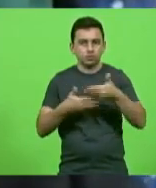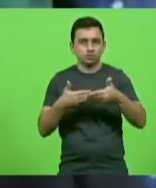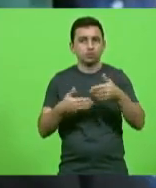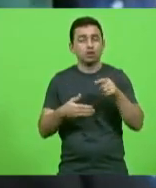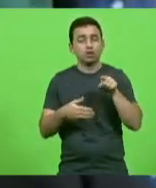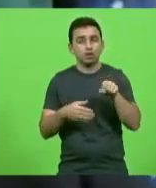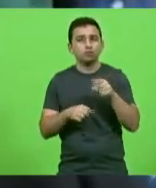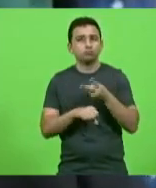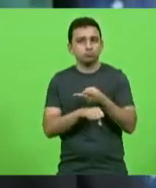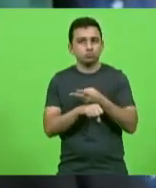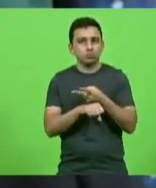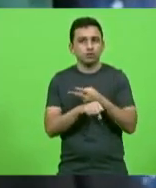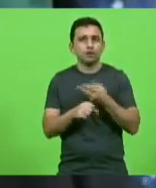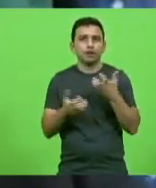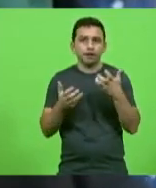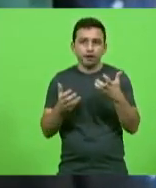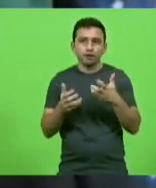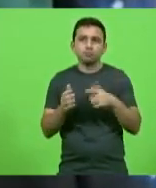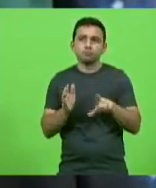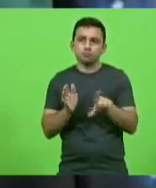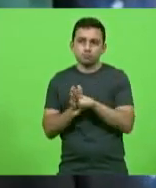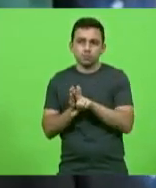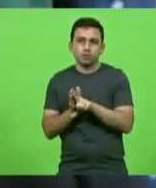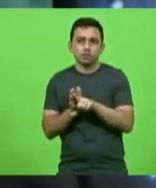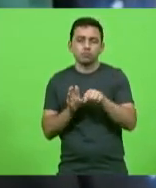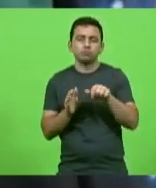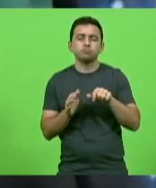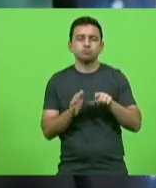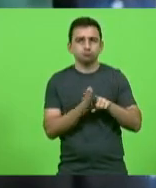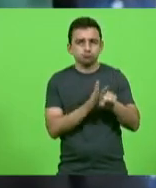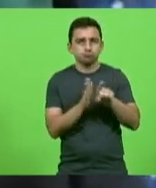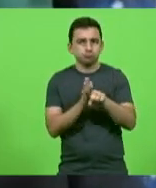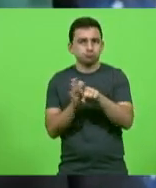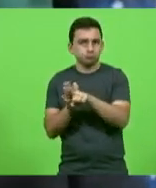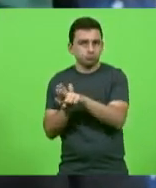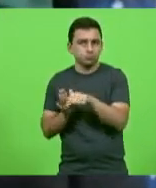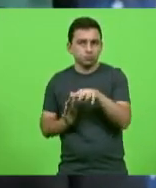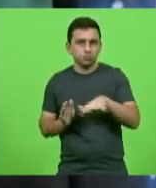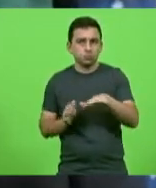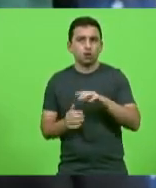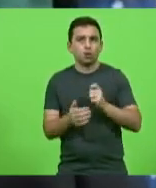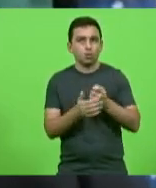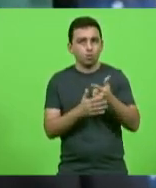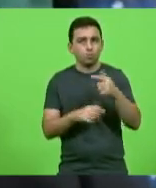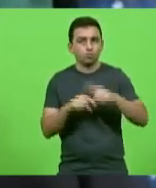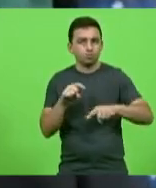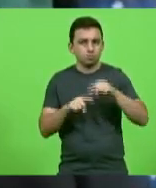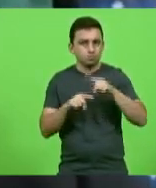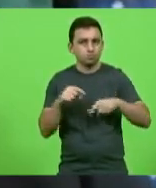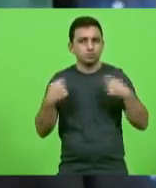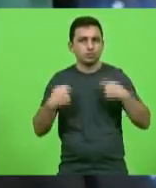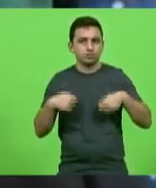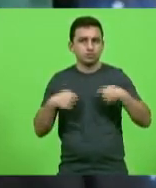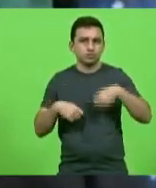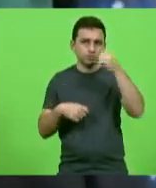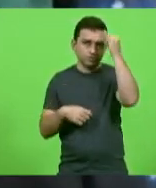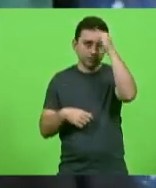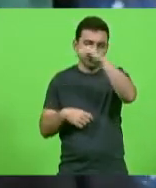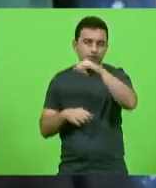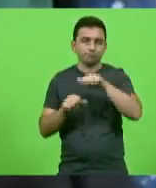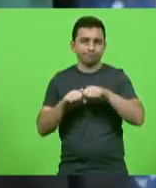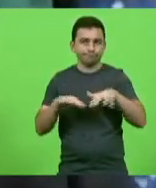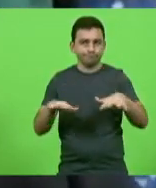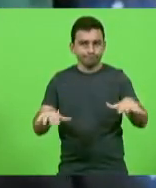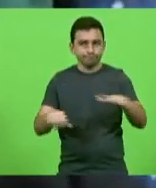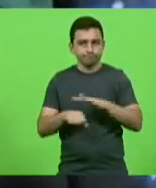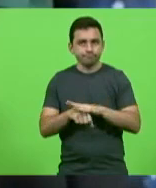procurou direcionar e só barrar ilegal aos órgãos competentes do executivo a compra dos insumos necessários ao combate da